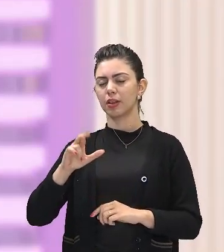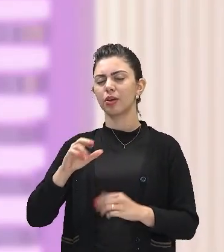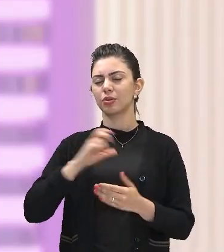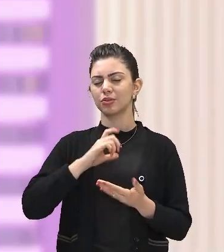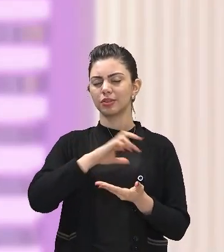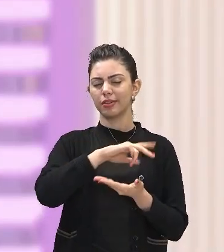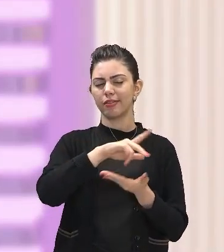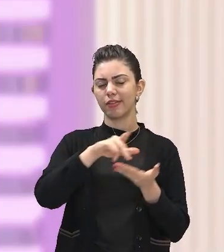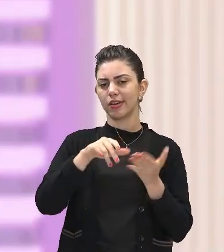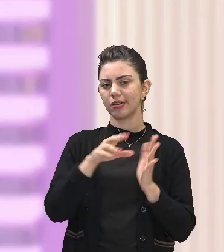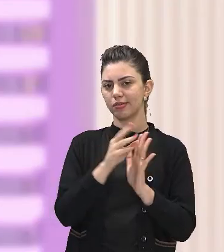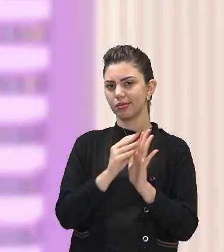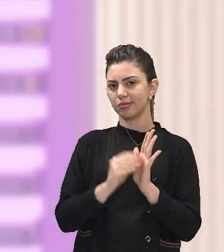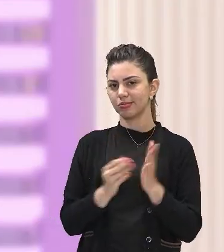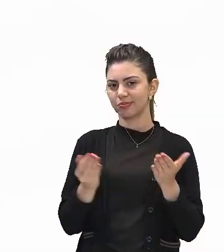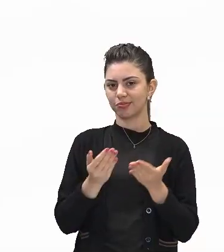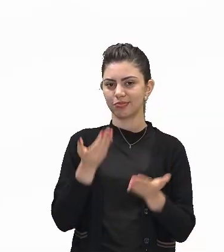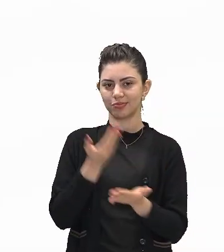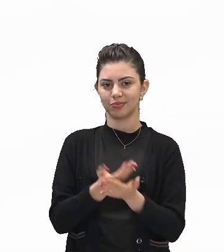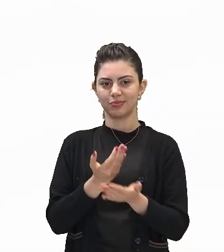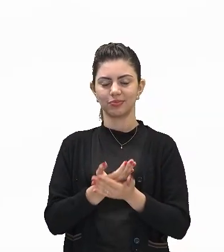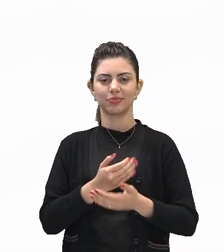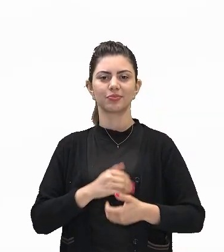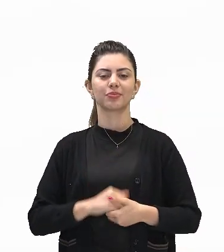para ver aqui na nossa aula. Fica comigo, vamos lá.